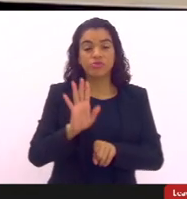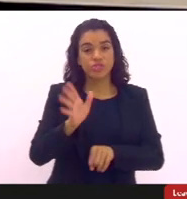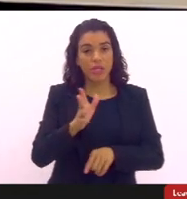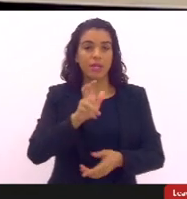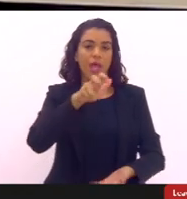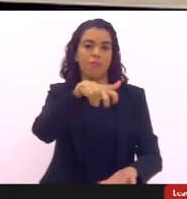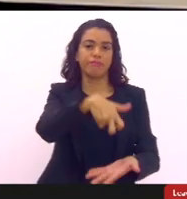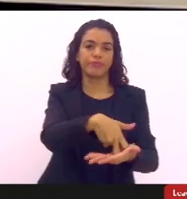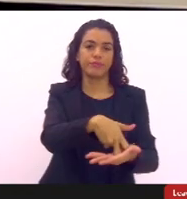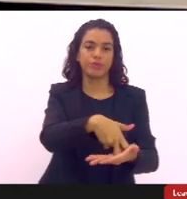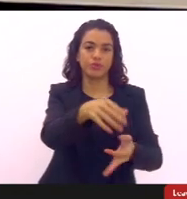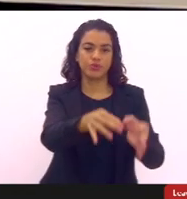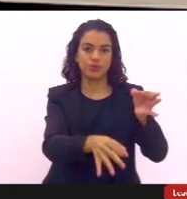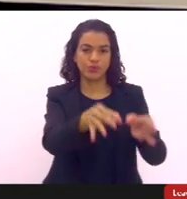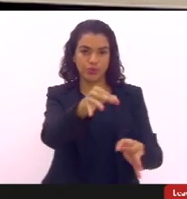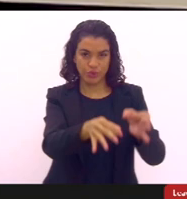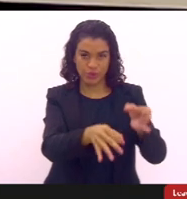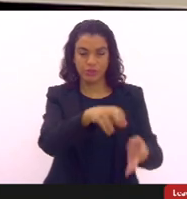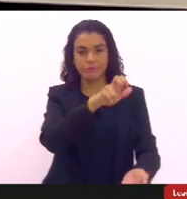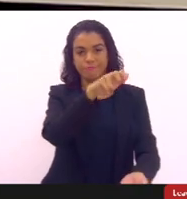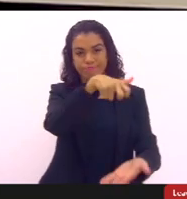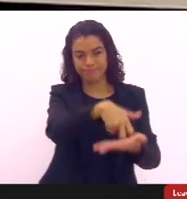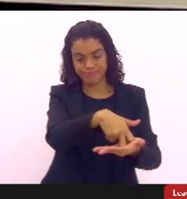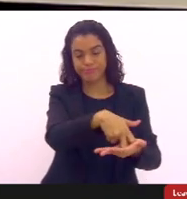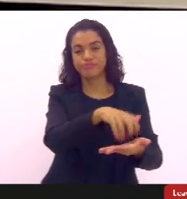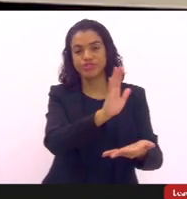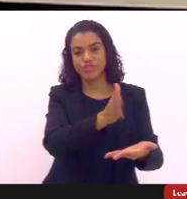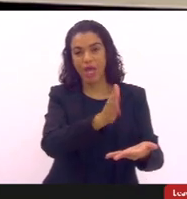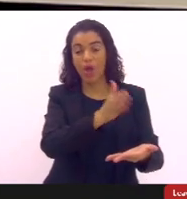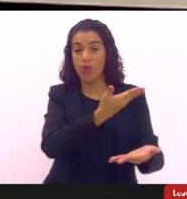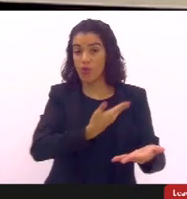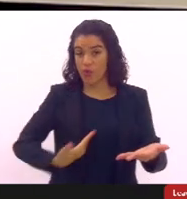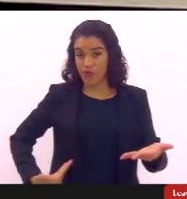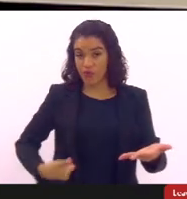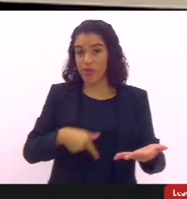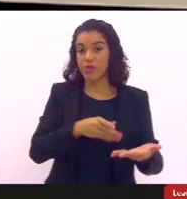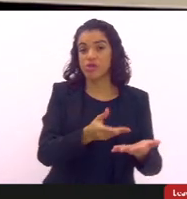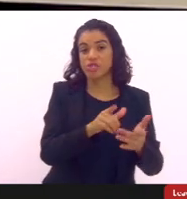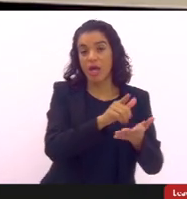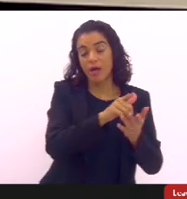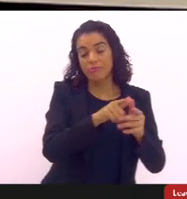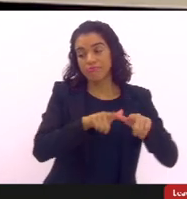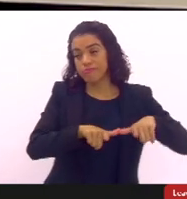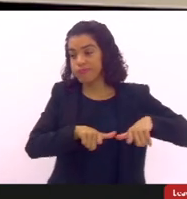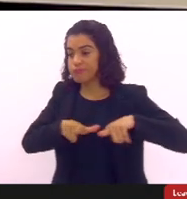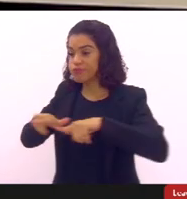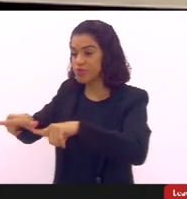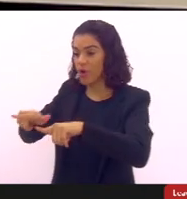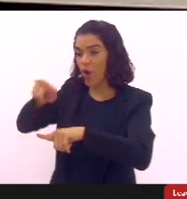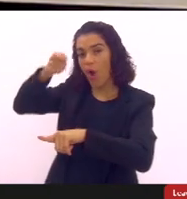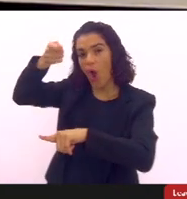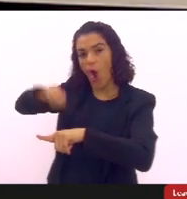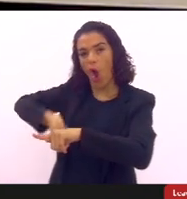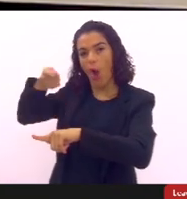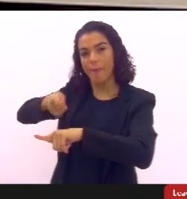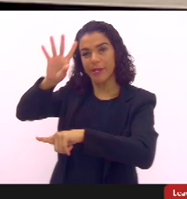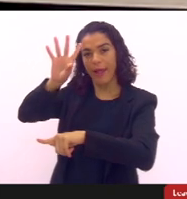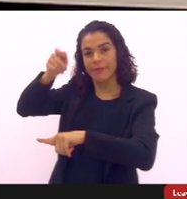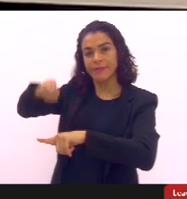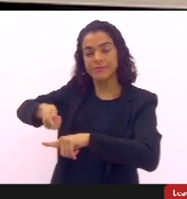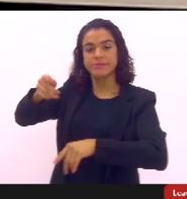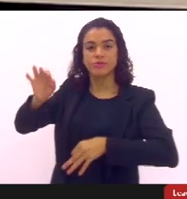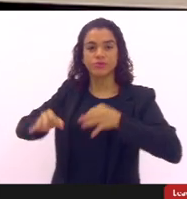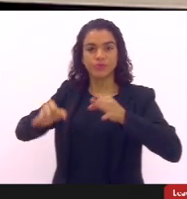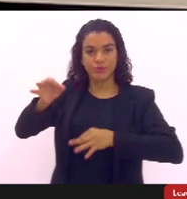O secretário de Estado, o secretário de Administração Penitenciária, o próprio governador já foram intimados para cumprir essa condenação.